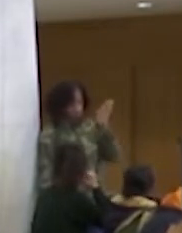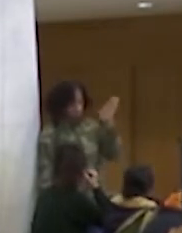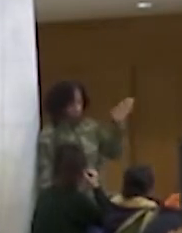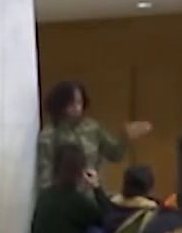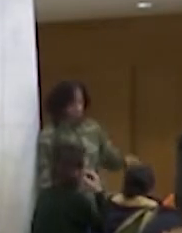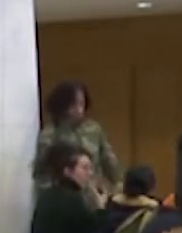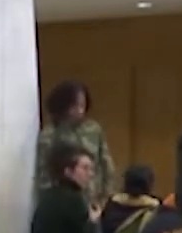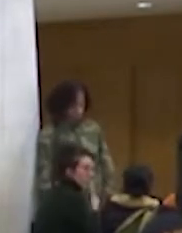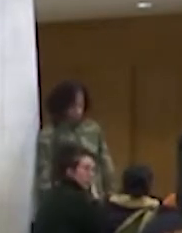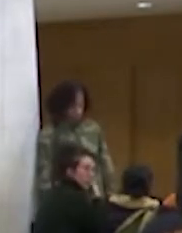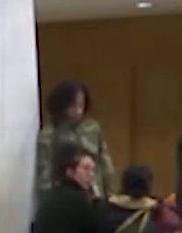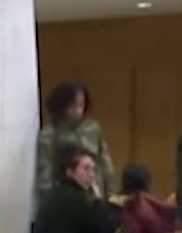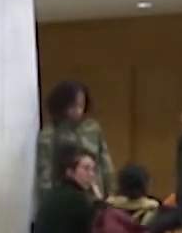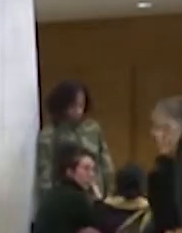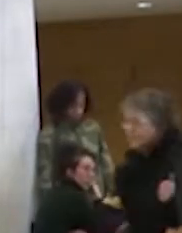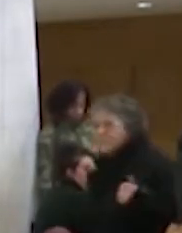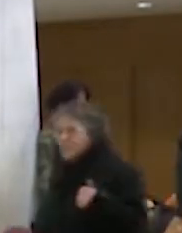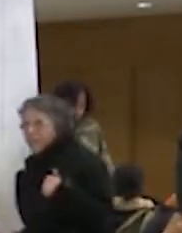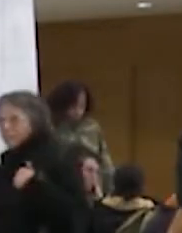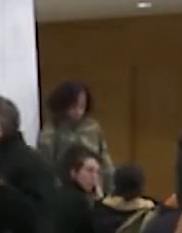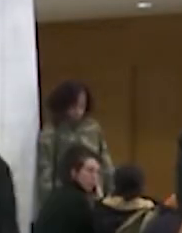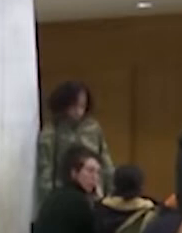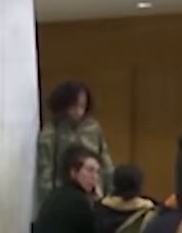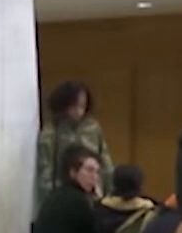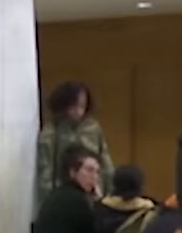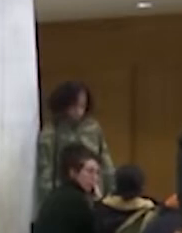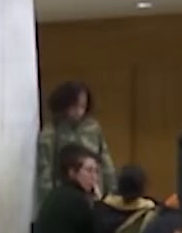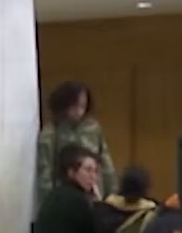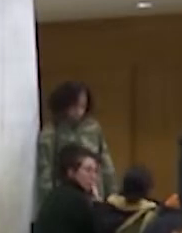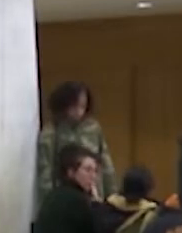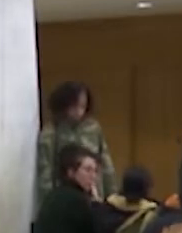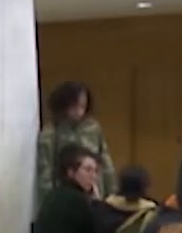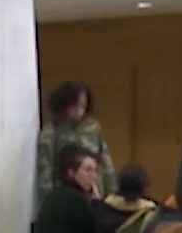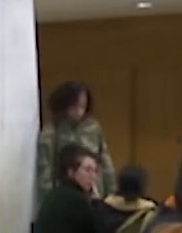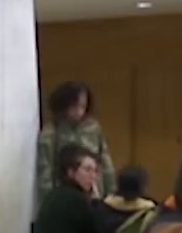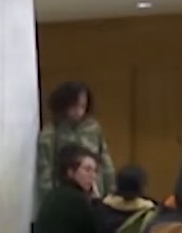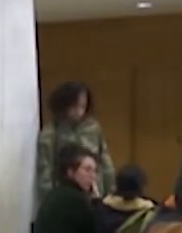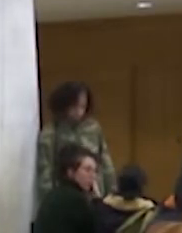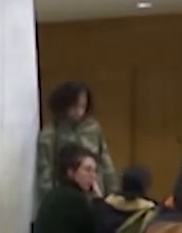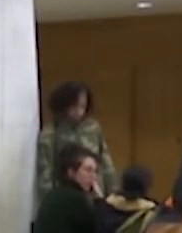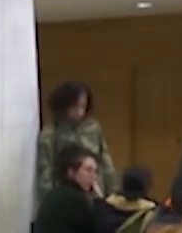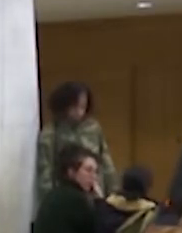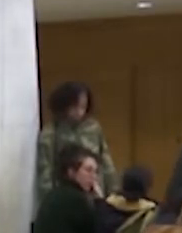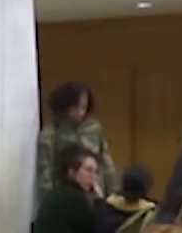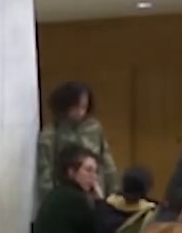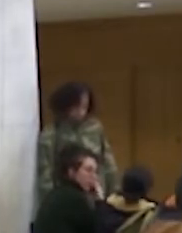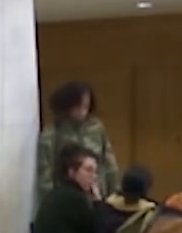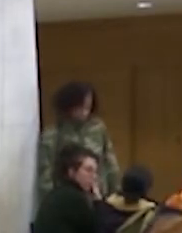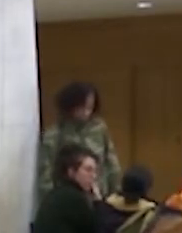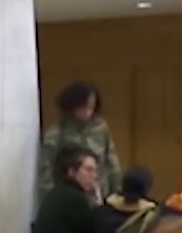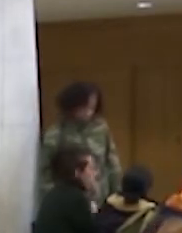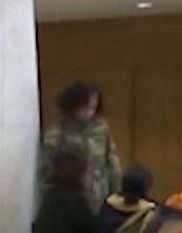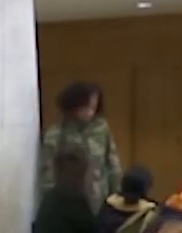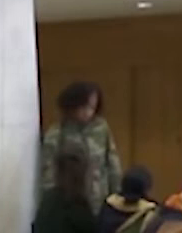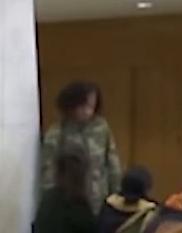e não me informaram. O novo proprietário, quando chegou lá, a primeira coisa, quando soube que eu morava no prédio, disse que não quer pretalhadas no prédio dele. Mas o dinheiro